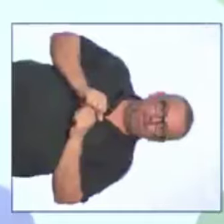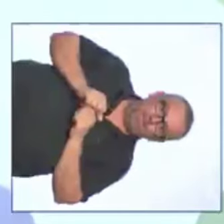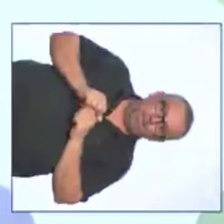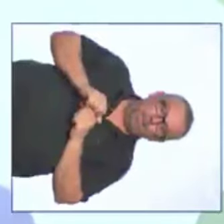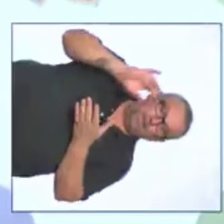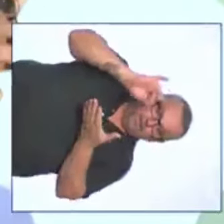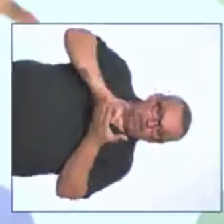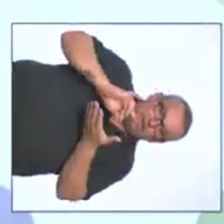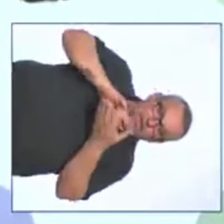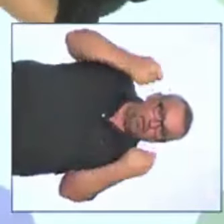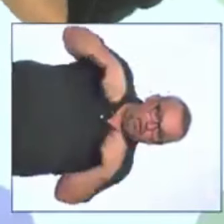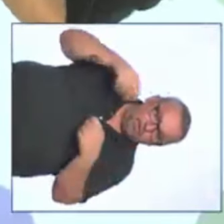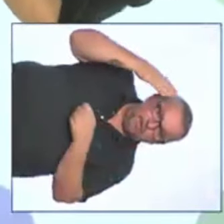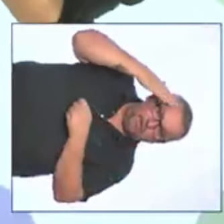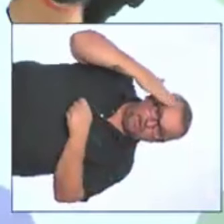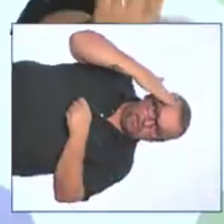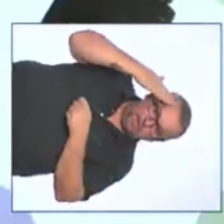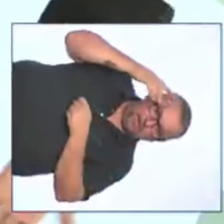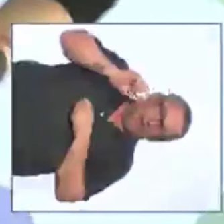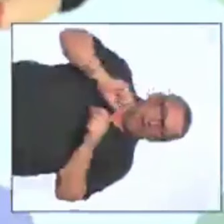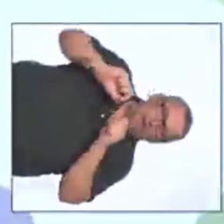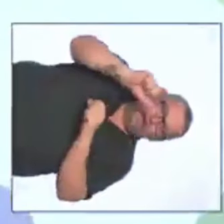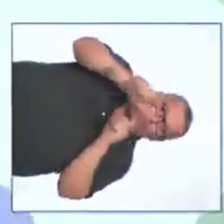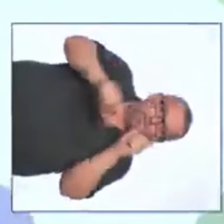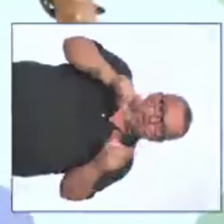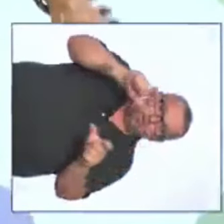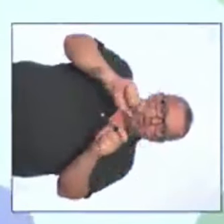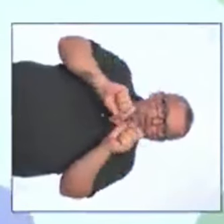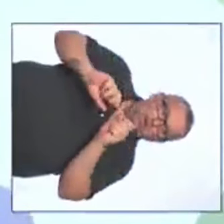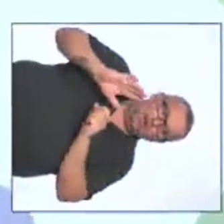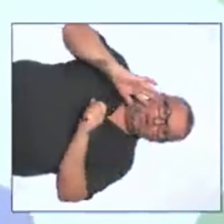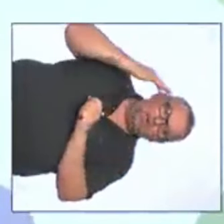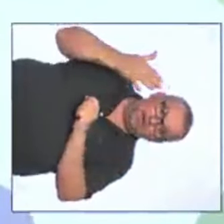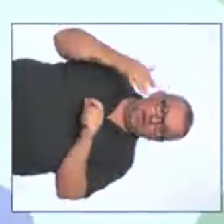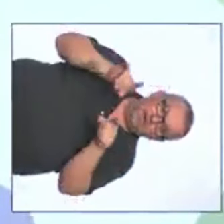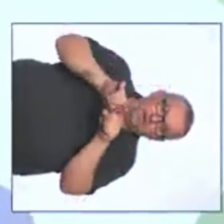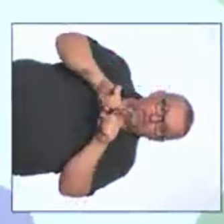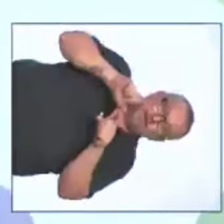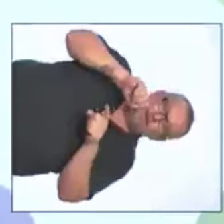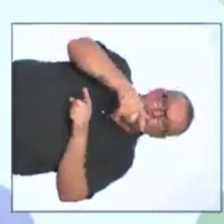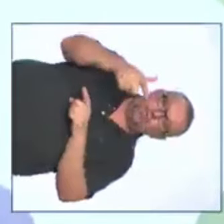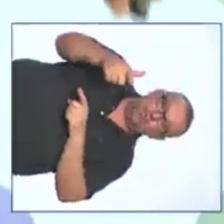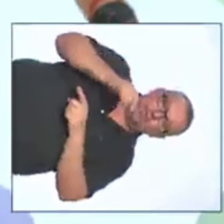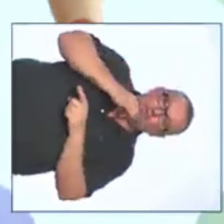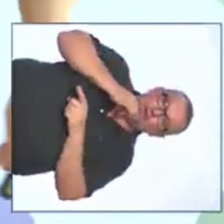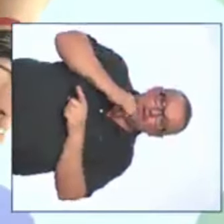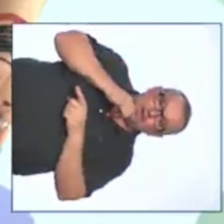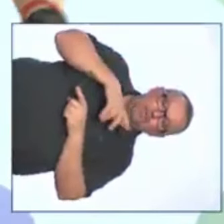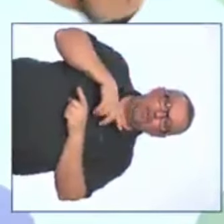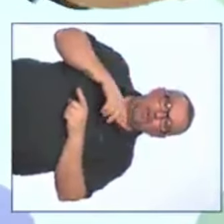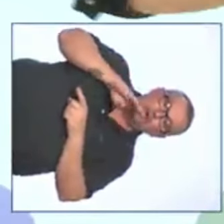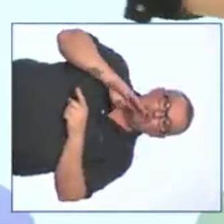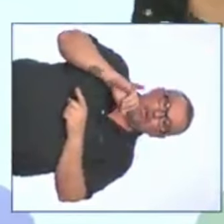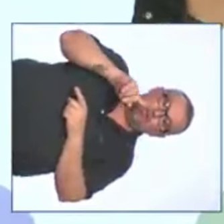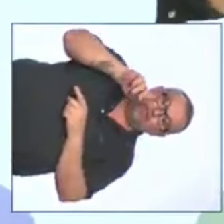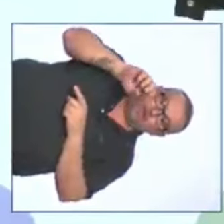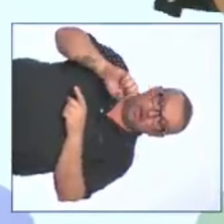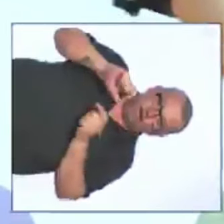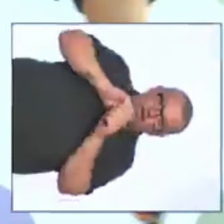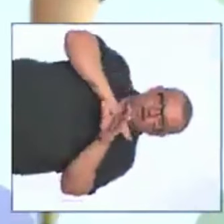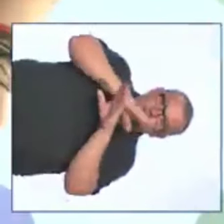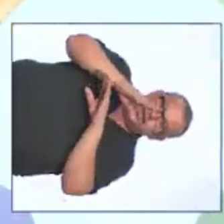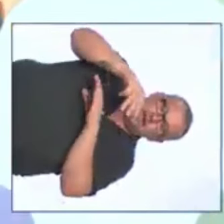realmente a gente precisa saber quem são essas pessoas o que está acontecendo né se eu não tiver por exemplo um órgão como o IBGE para poder ir lá